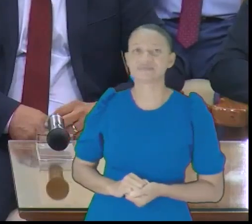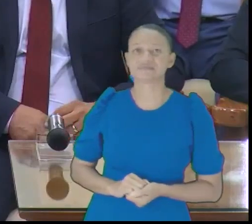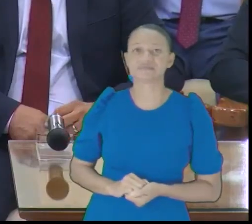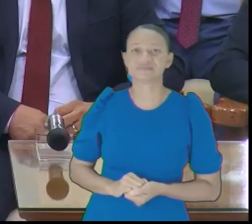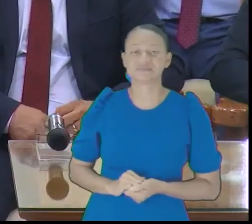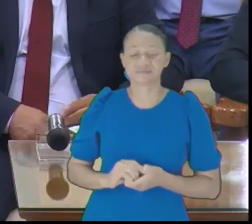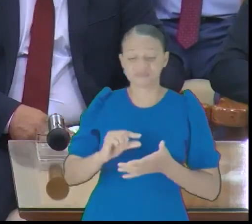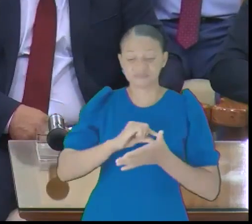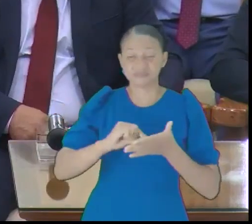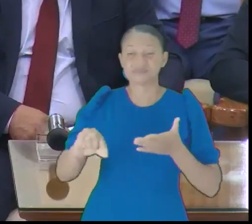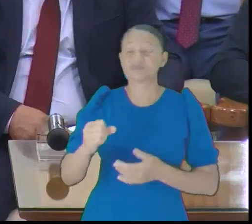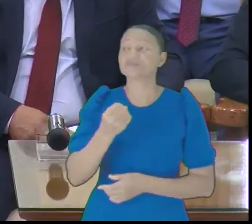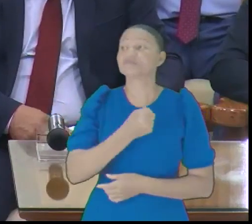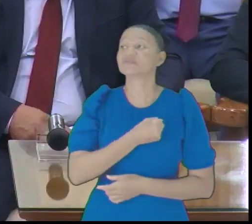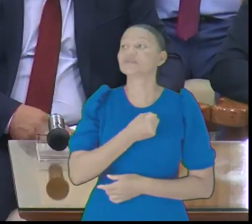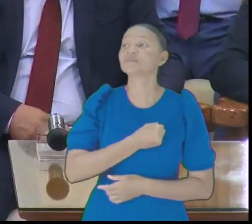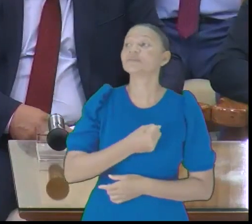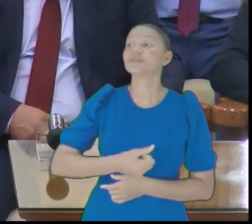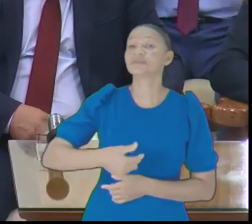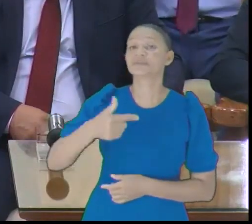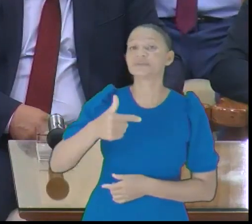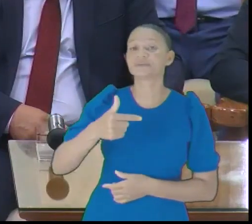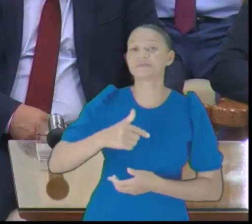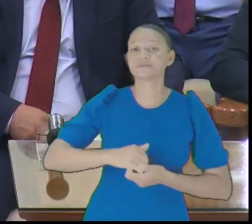o versículo de número 2,